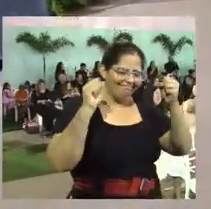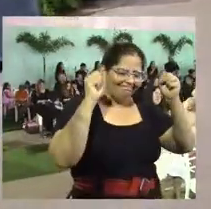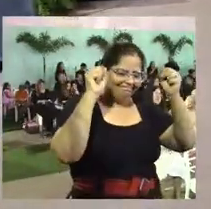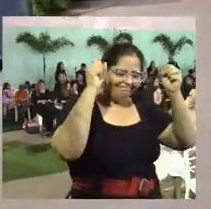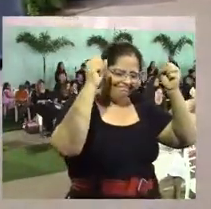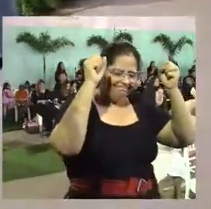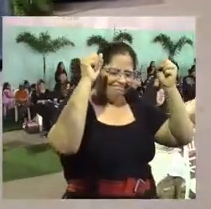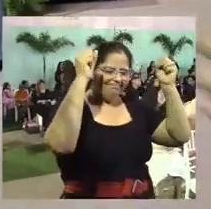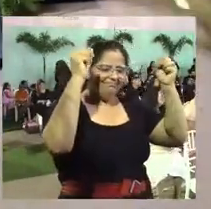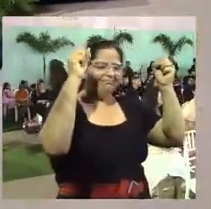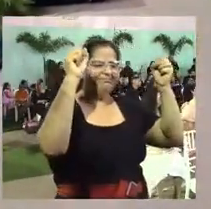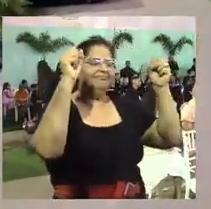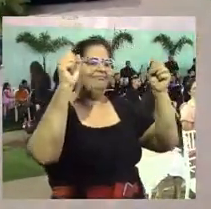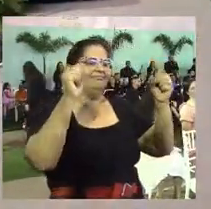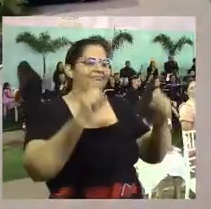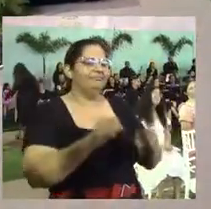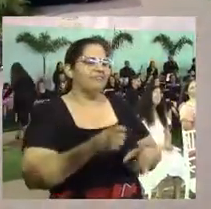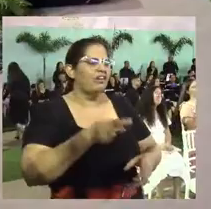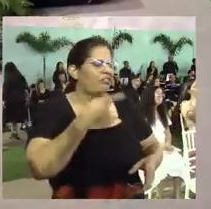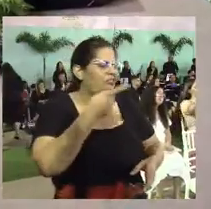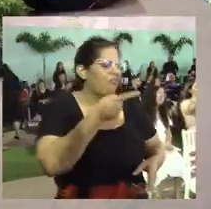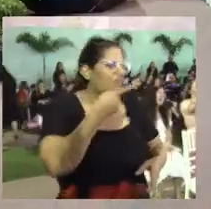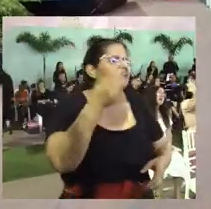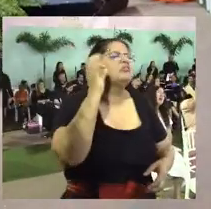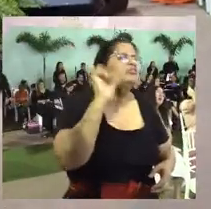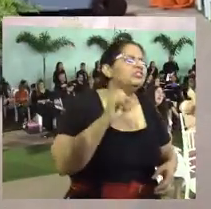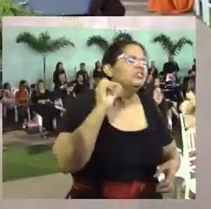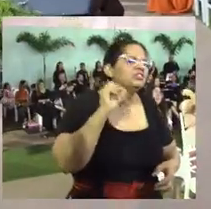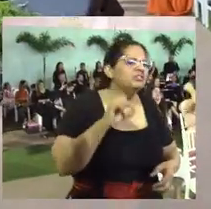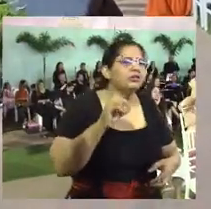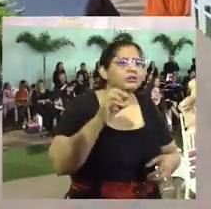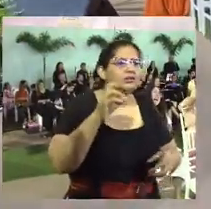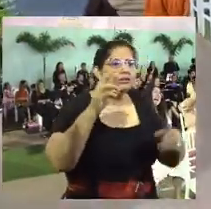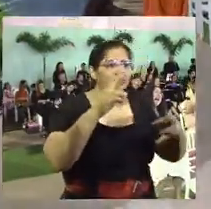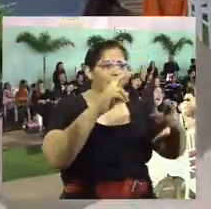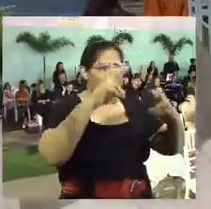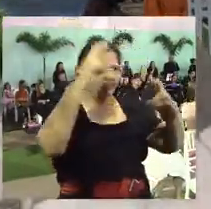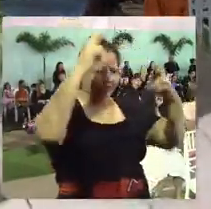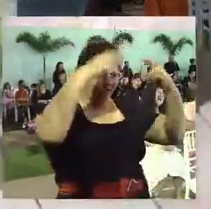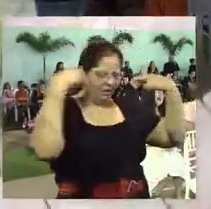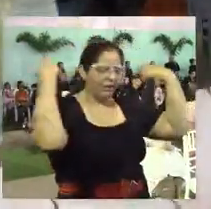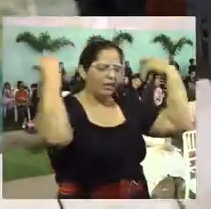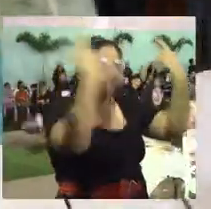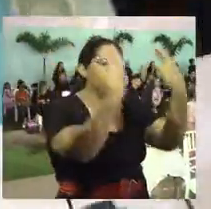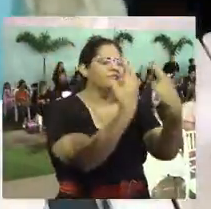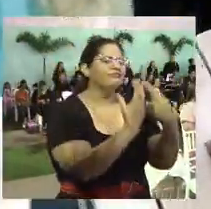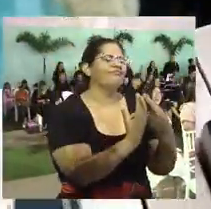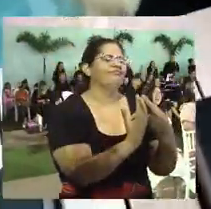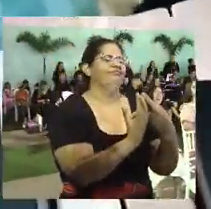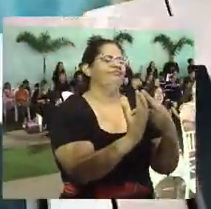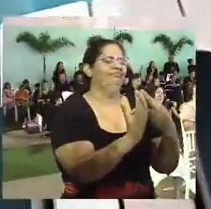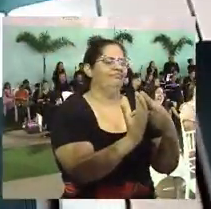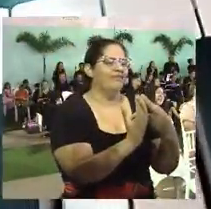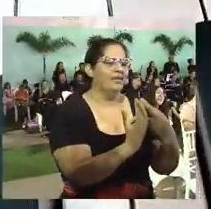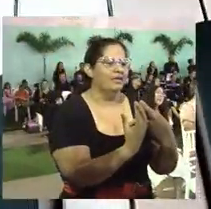te adoramos diga o que ele é rei dos reis